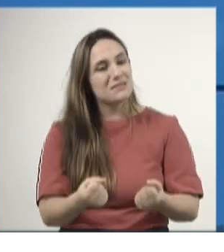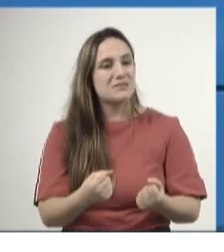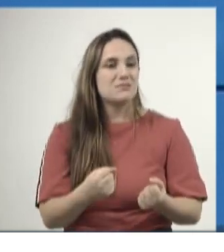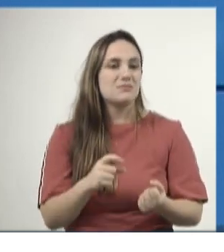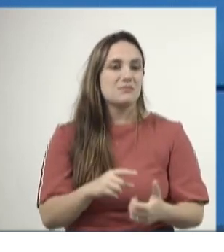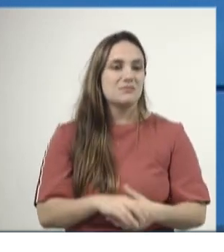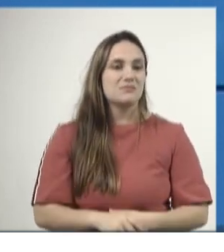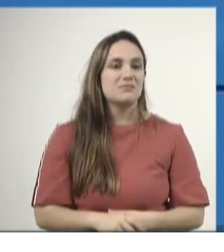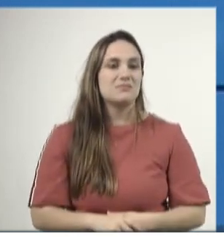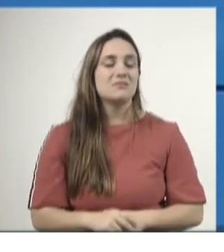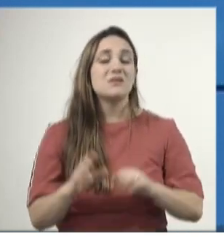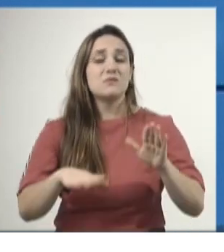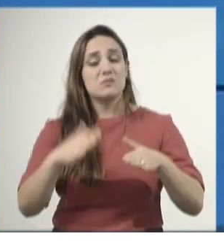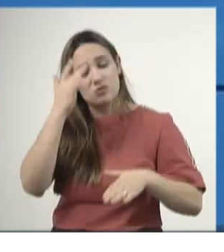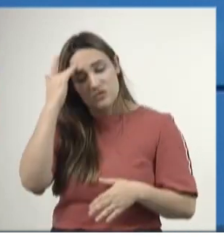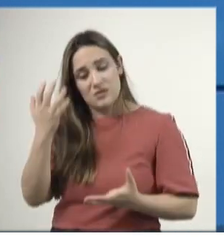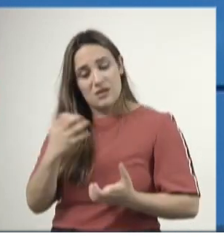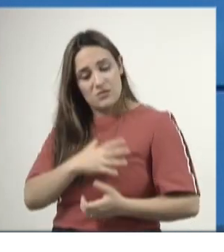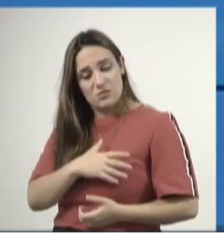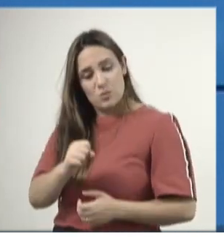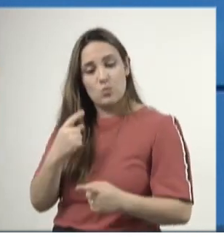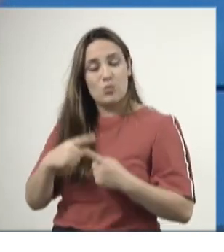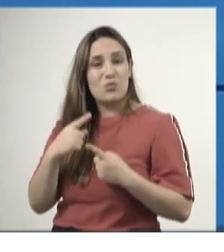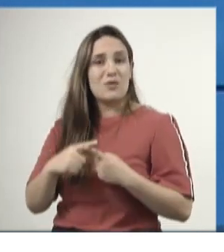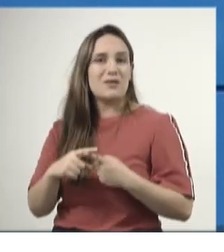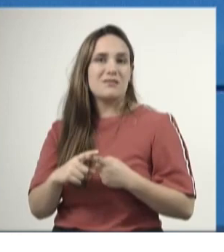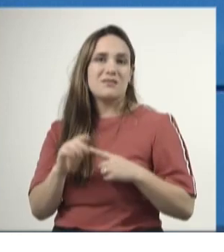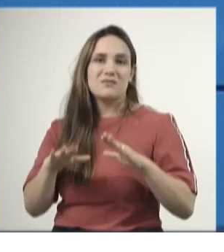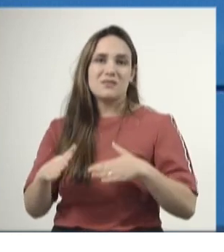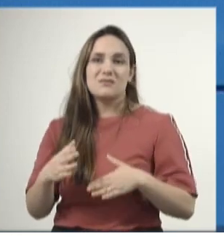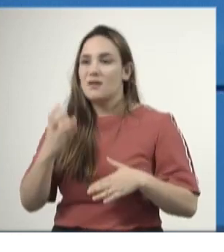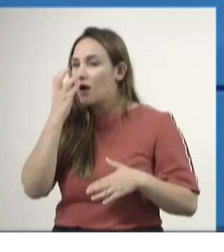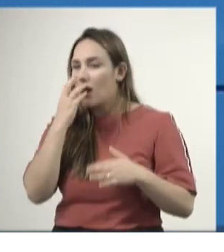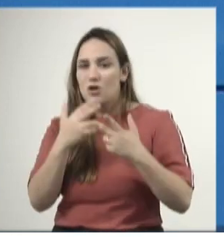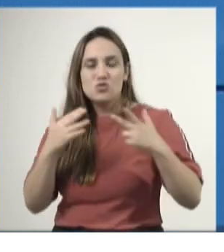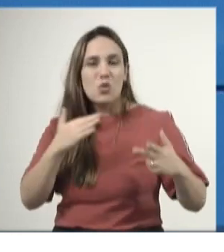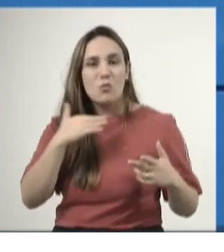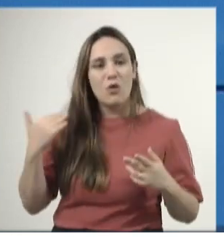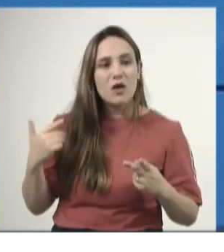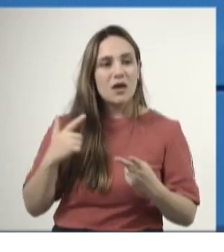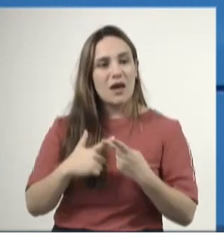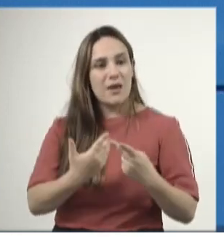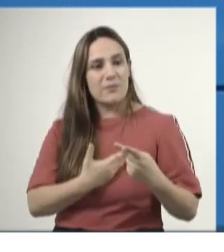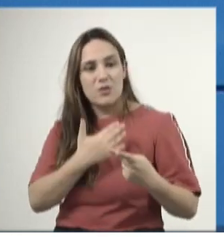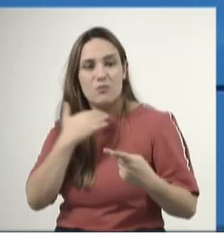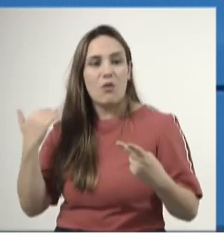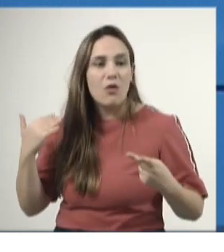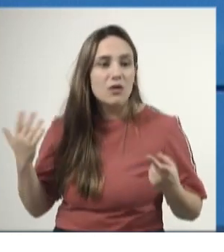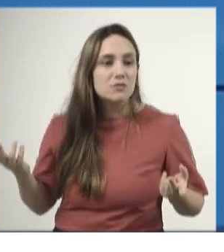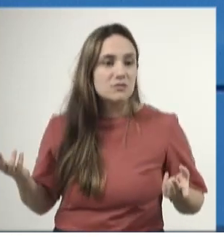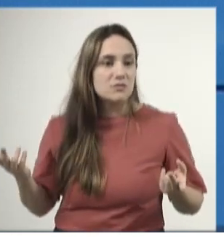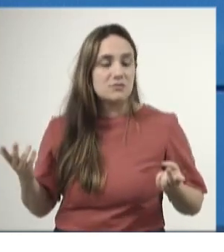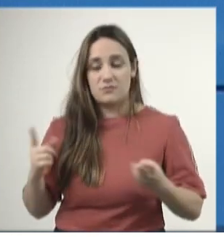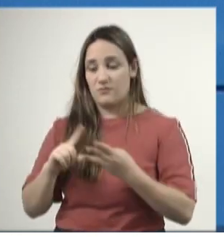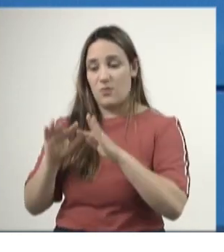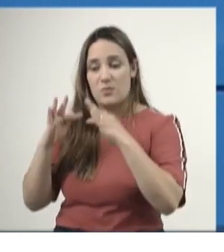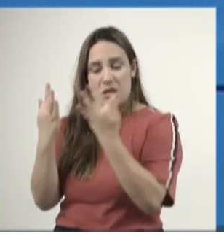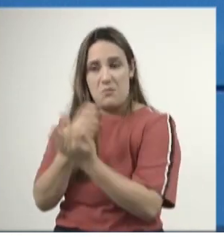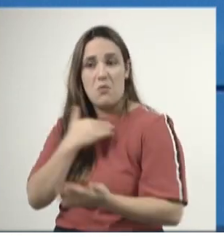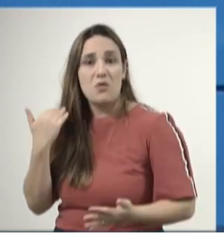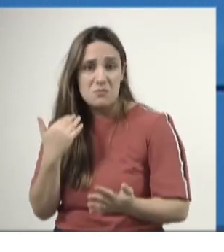Muitas vezes, uma ideação suicida pode surgir da perda de um cachorro, da perda de um amigo, da perda de um ente